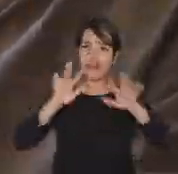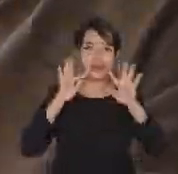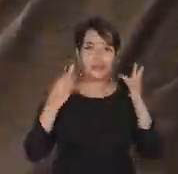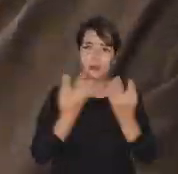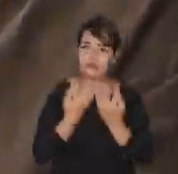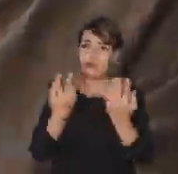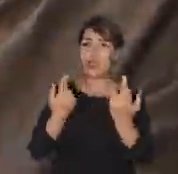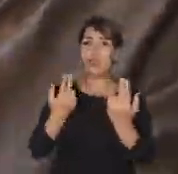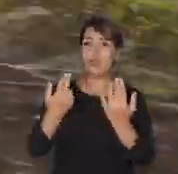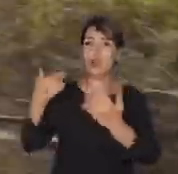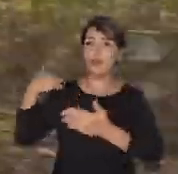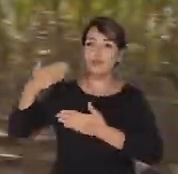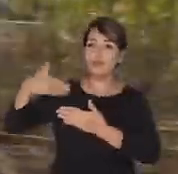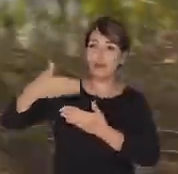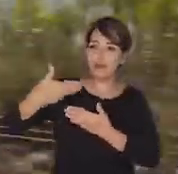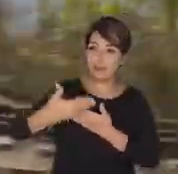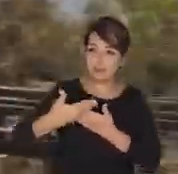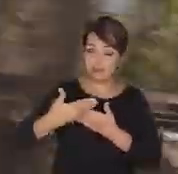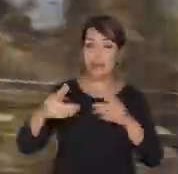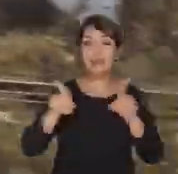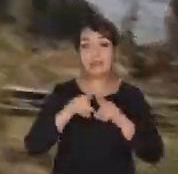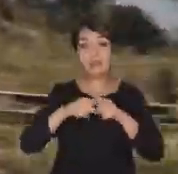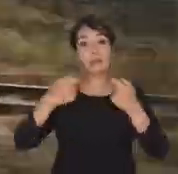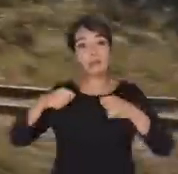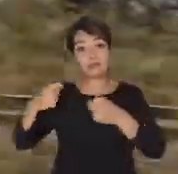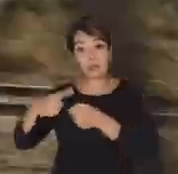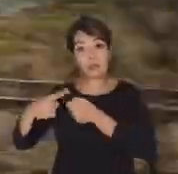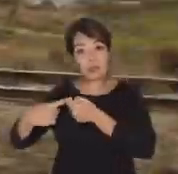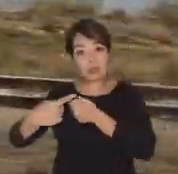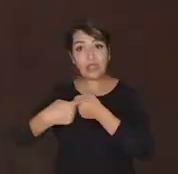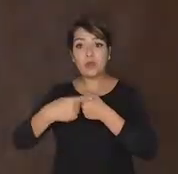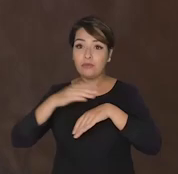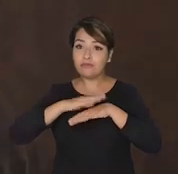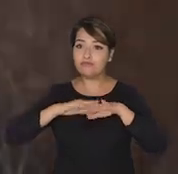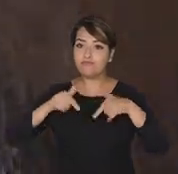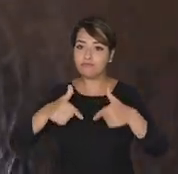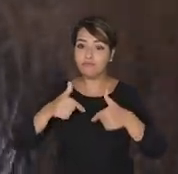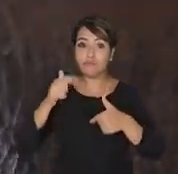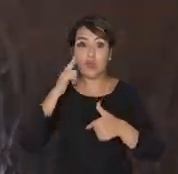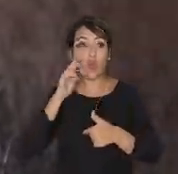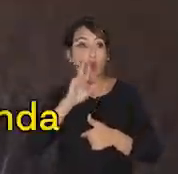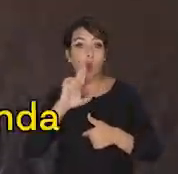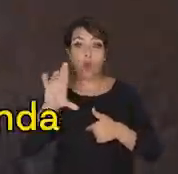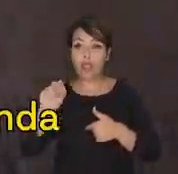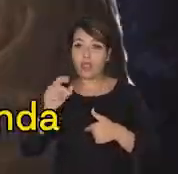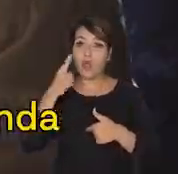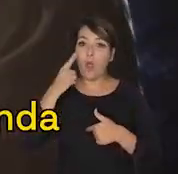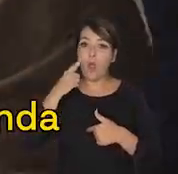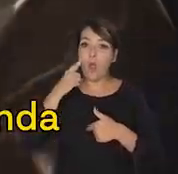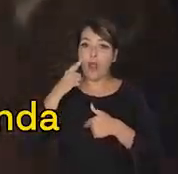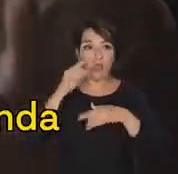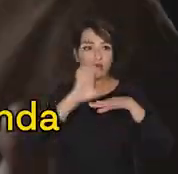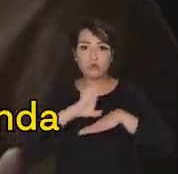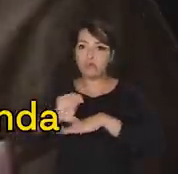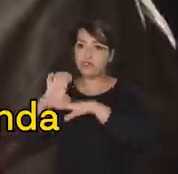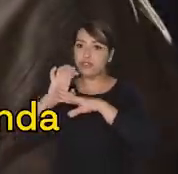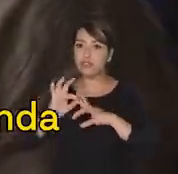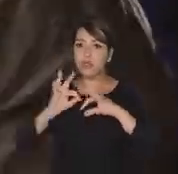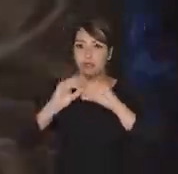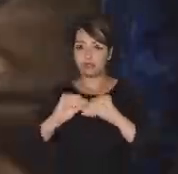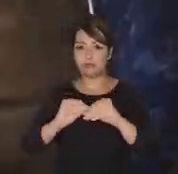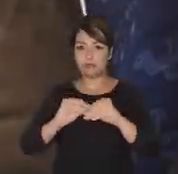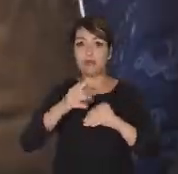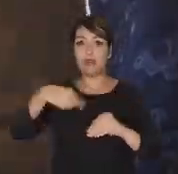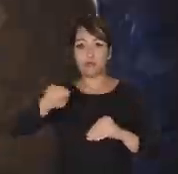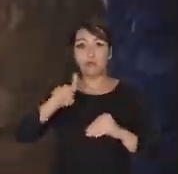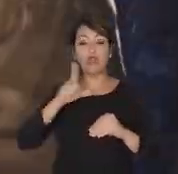construir esse Rio de Janeiro. E a gente tem que fazer isso acontecer também no interior. É olhar para o Rio como um todo. E agora o Rio vive uma crise política muito